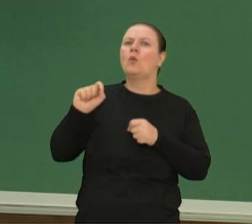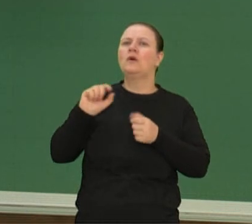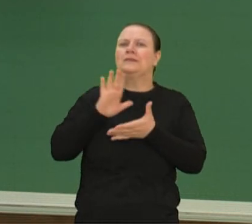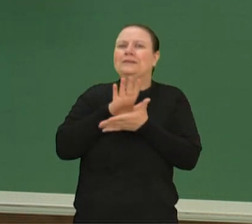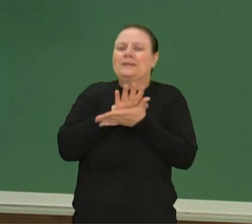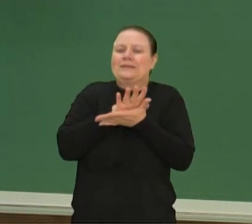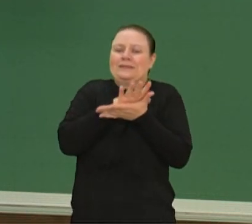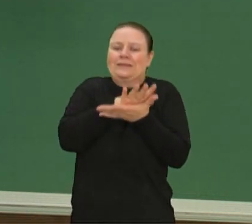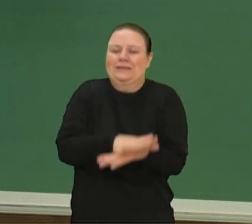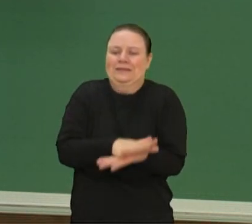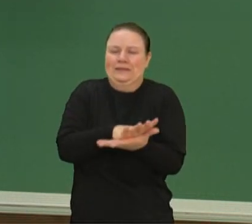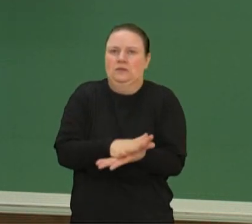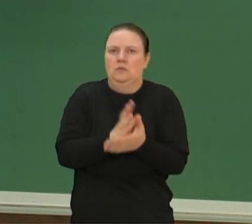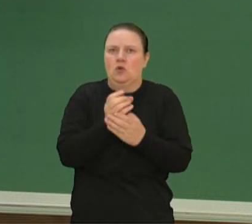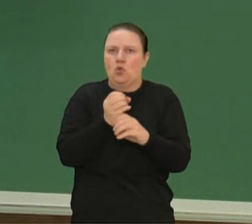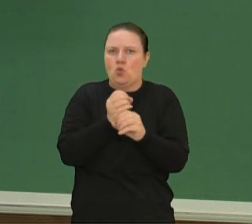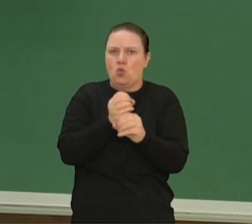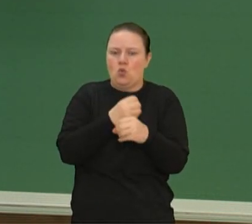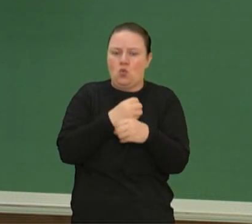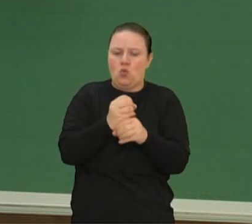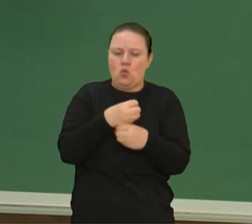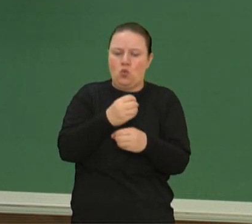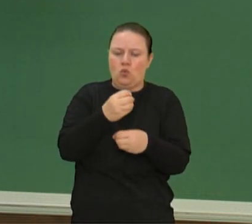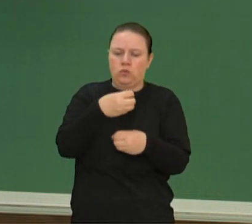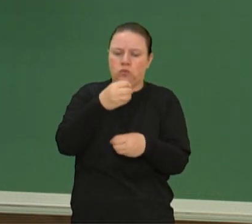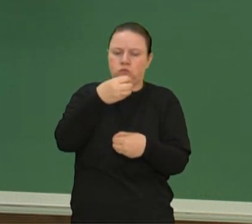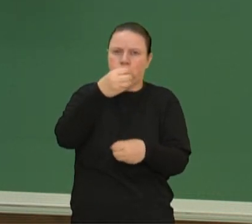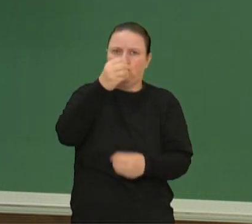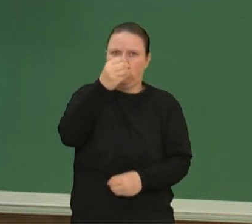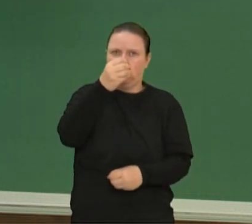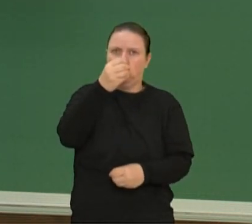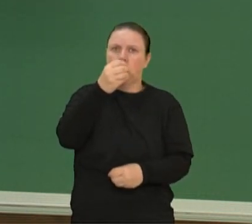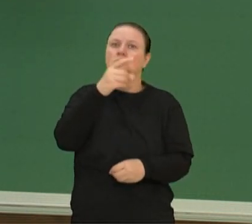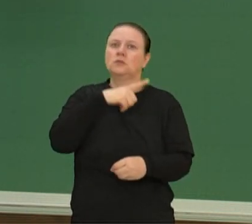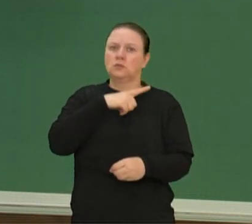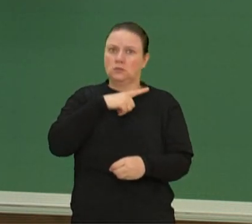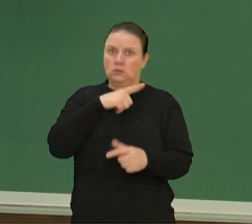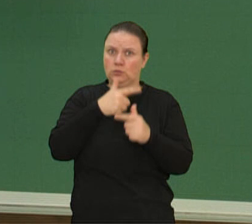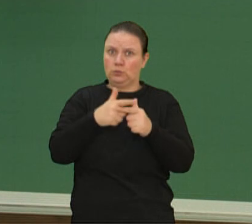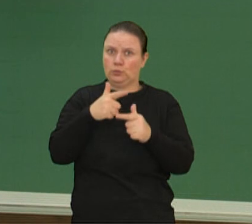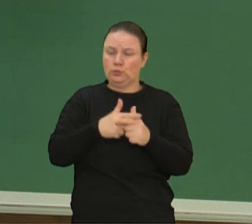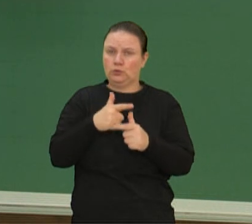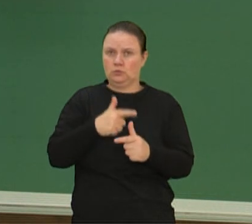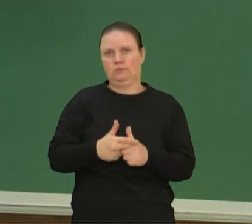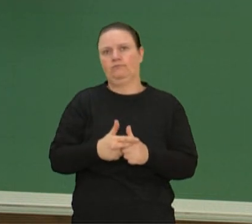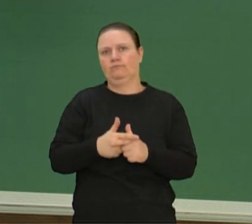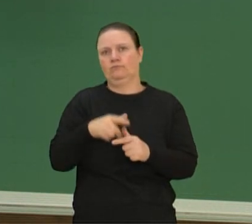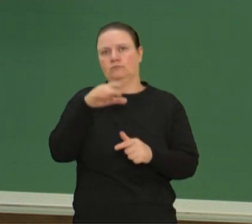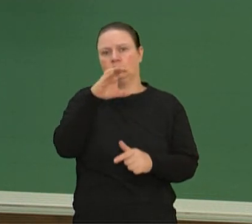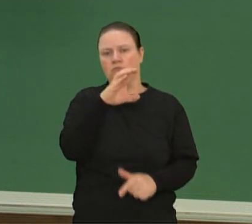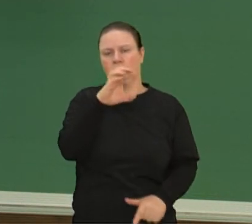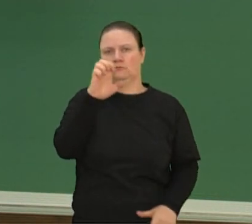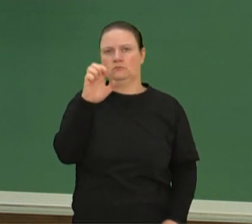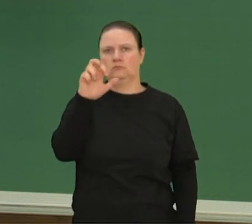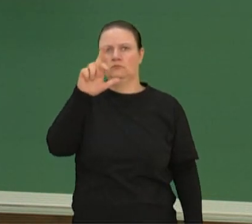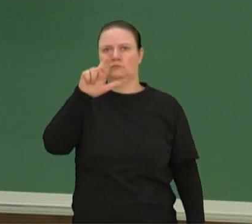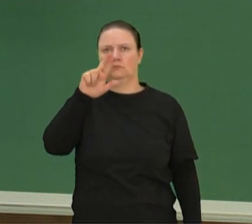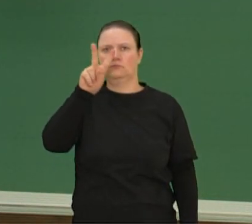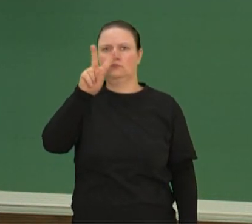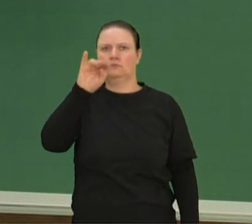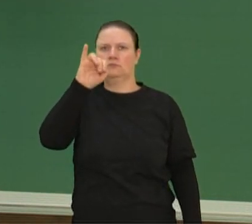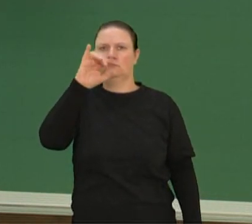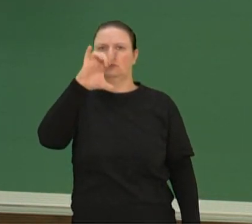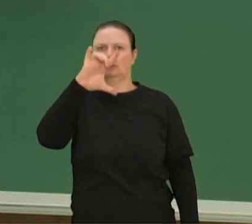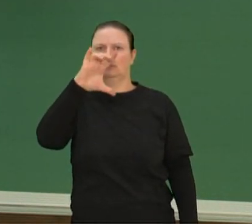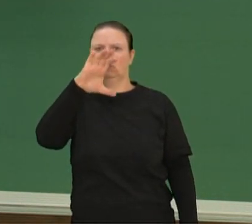da pressão que é gerada sobre os discos intervertebrais da região cervical da coluna. Então, de acordo